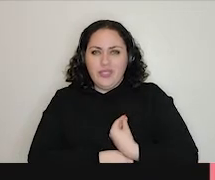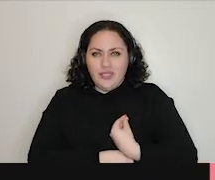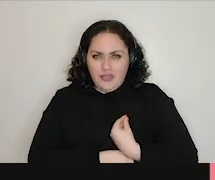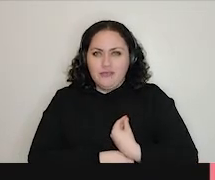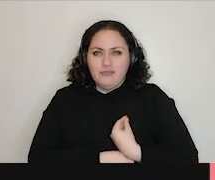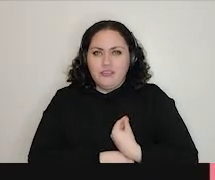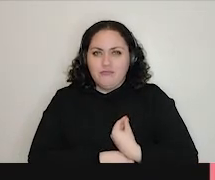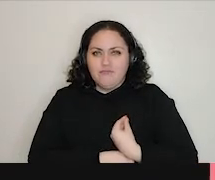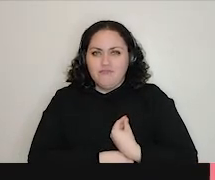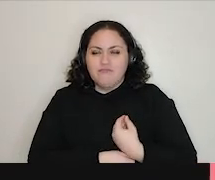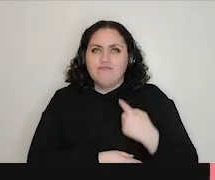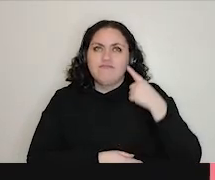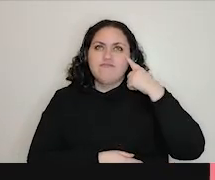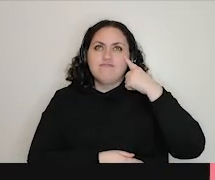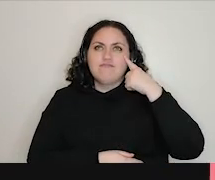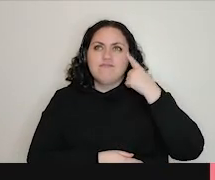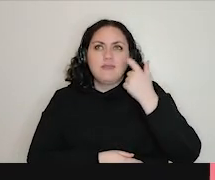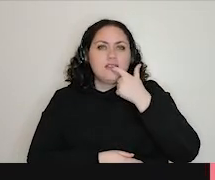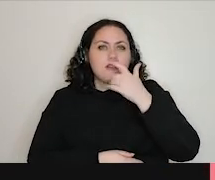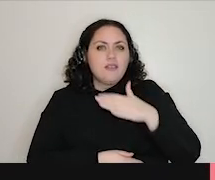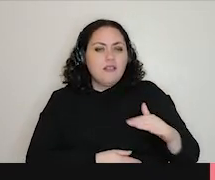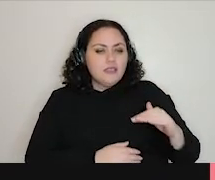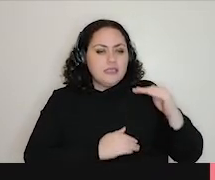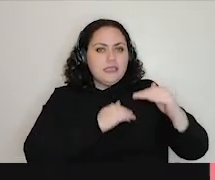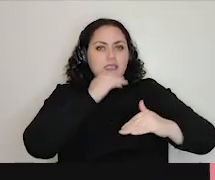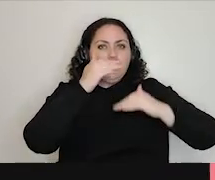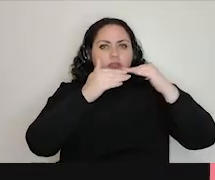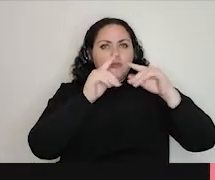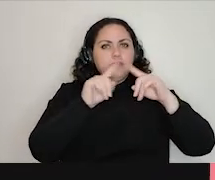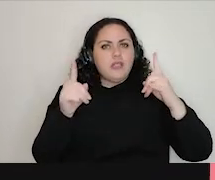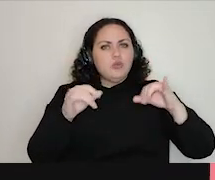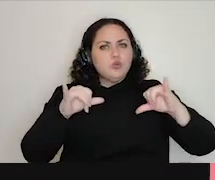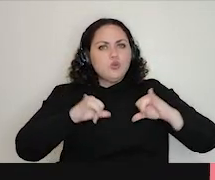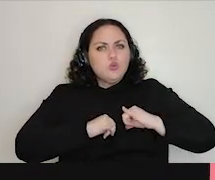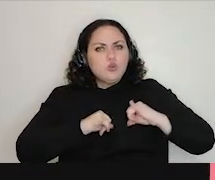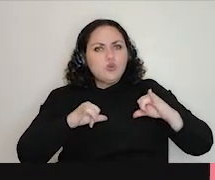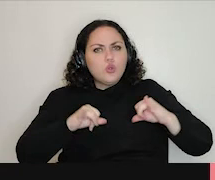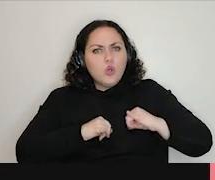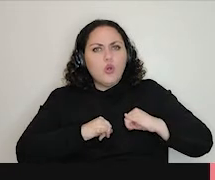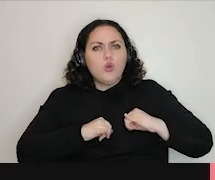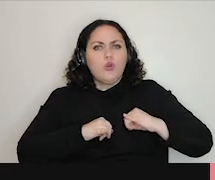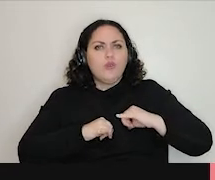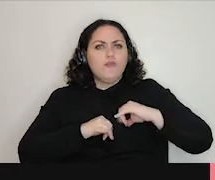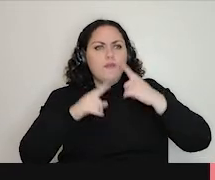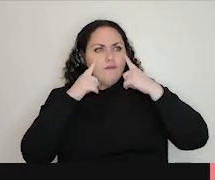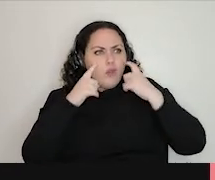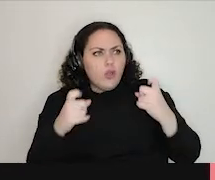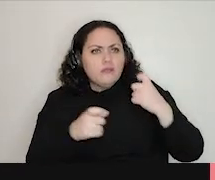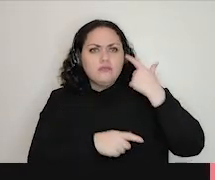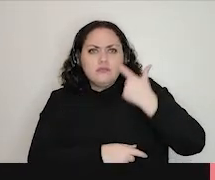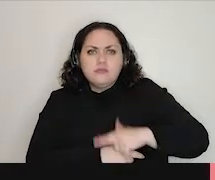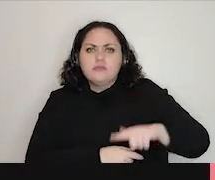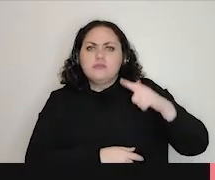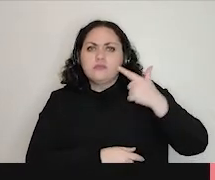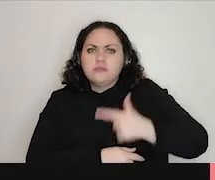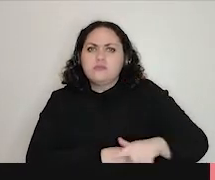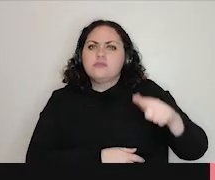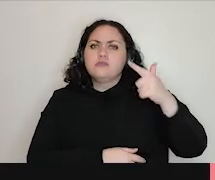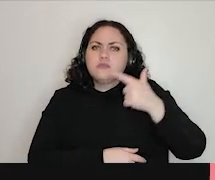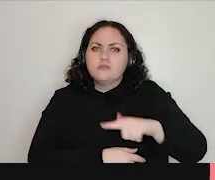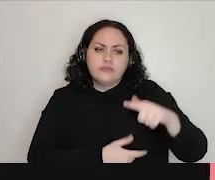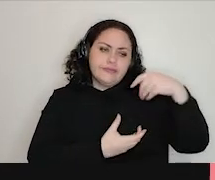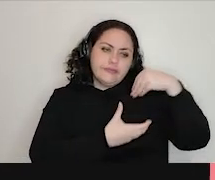que para uma criança em desenvolvimento sofrer com várias situações de violência,